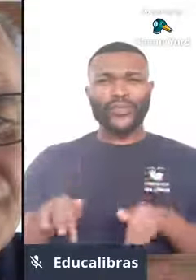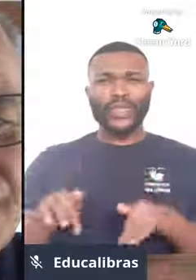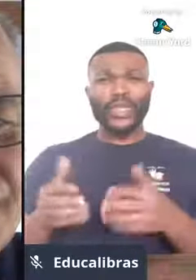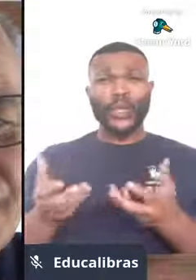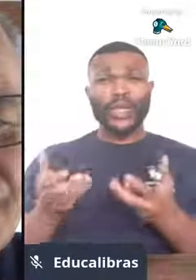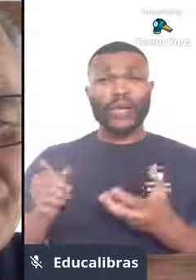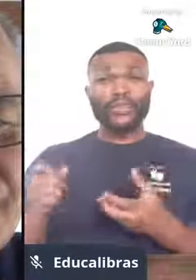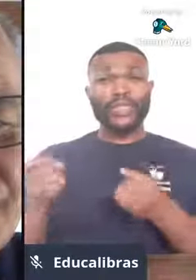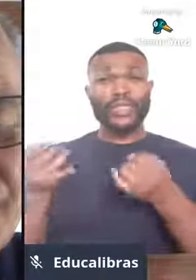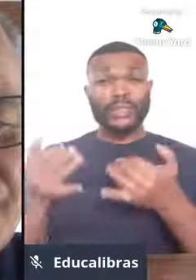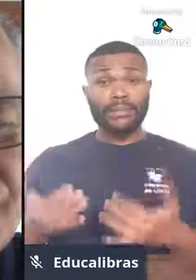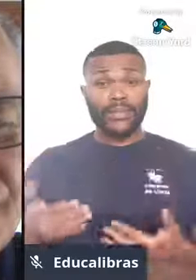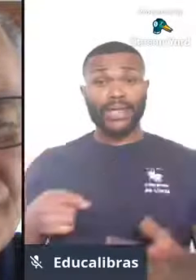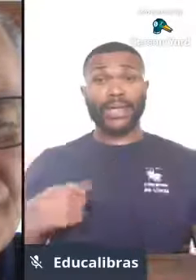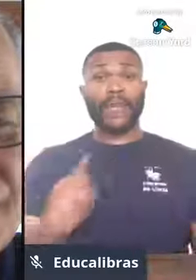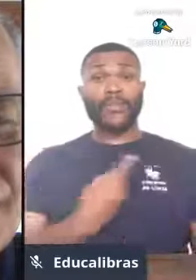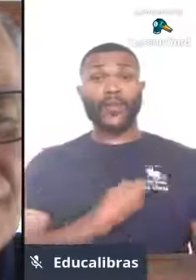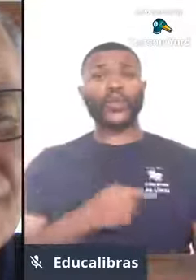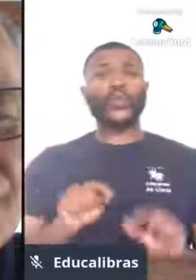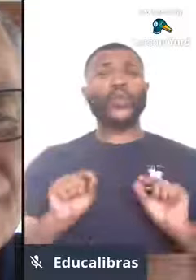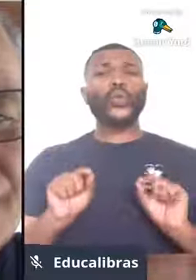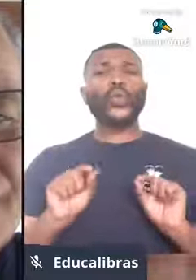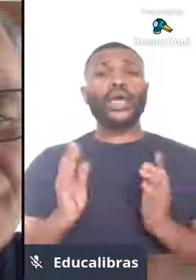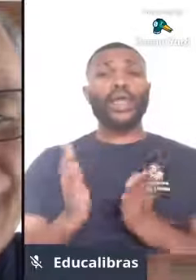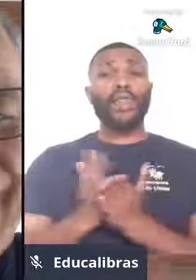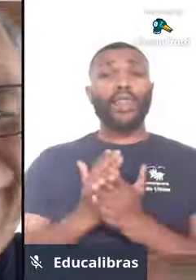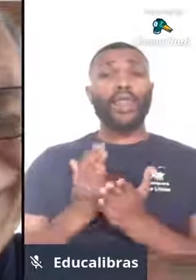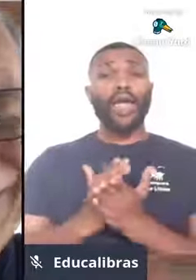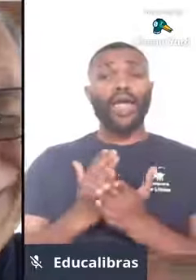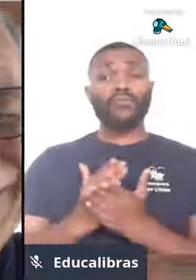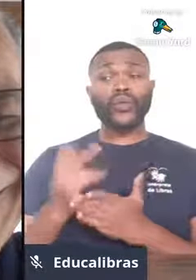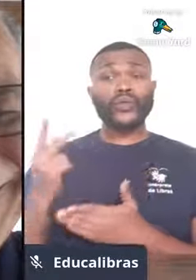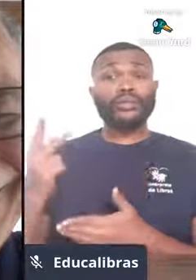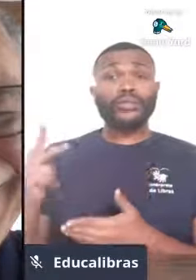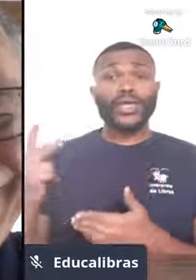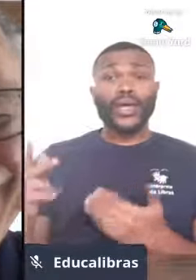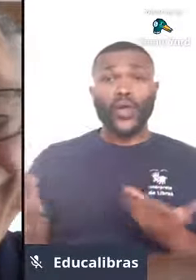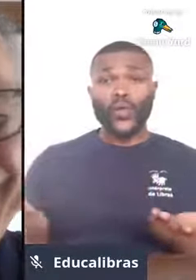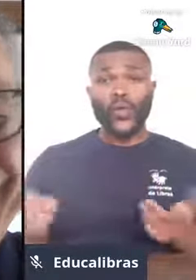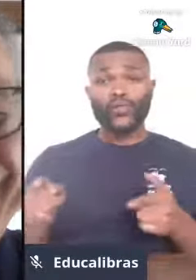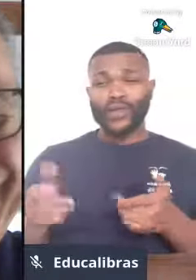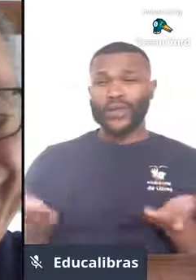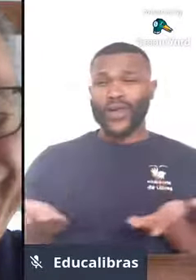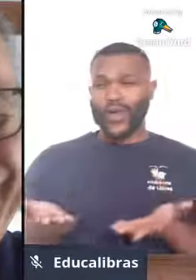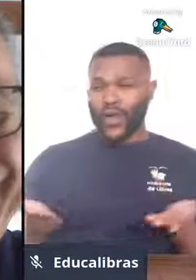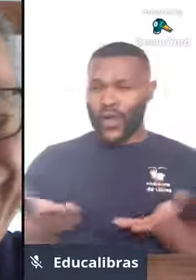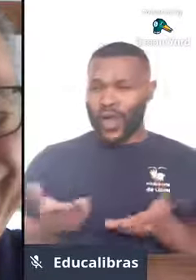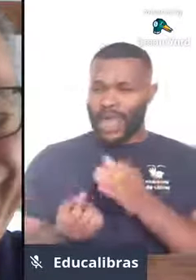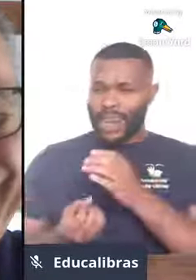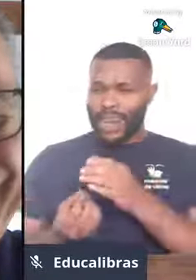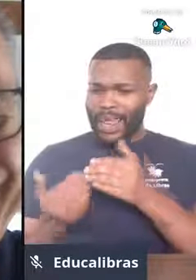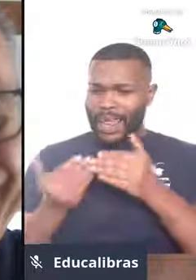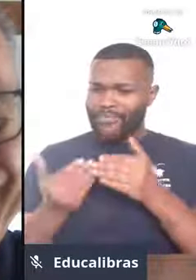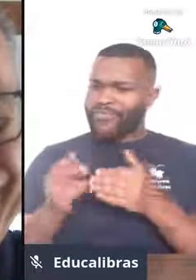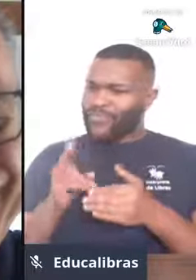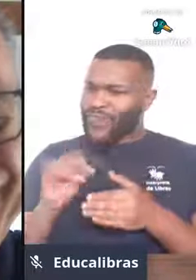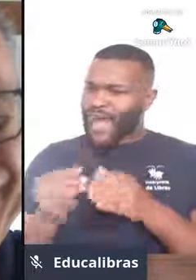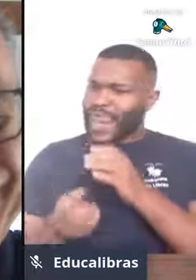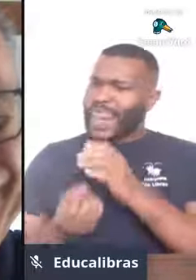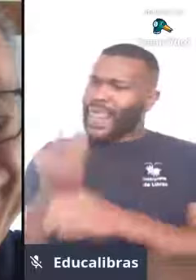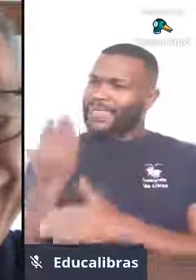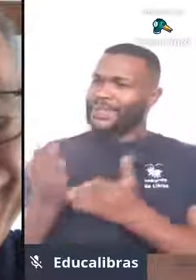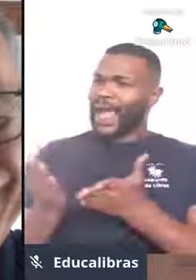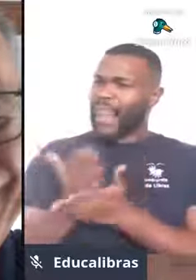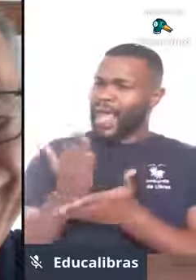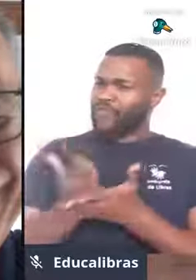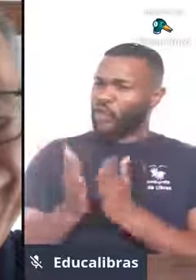para a gente do seu livro. Caramba, você agora está para lançar um livro aí, ou está lançando, ou já